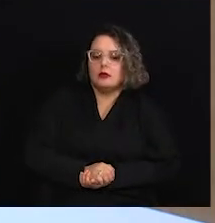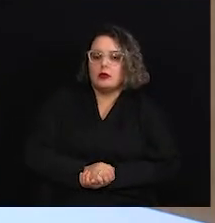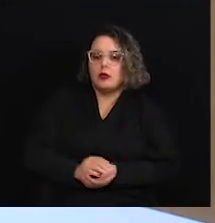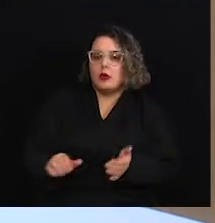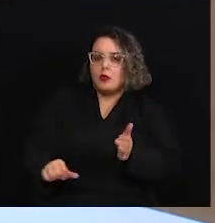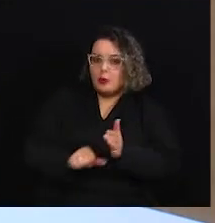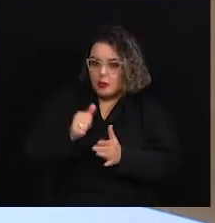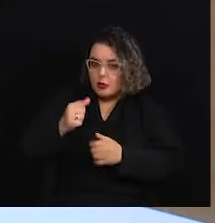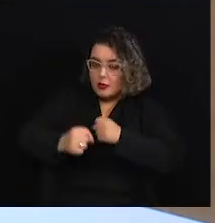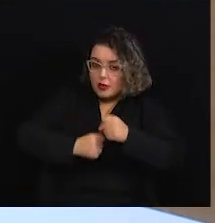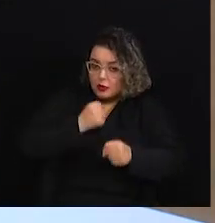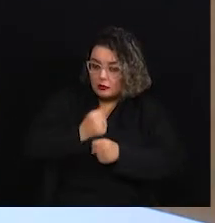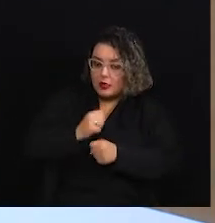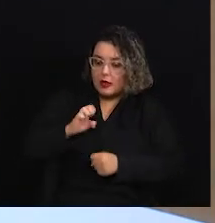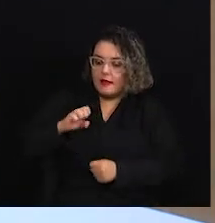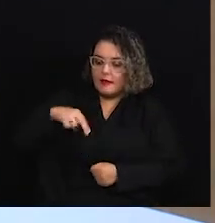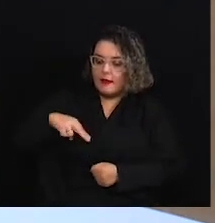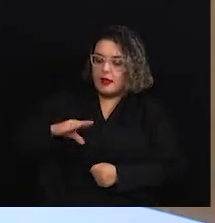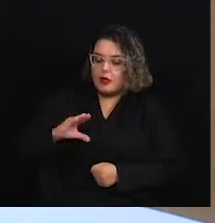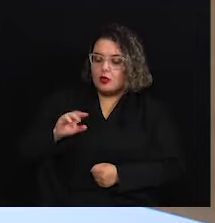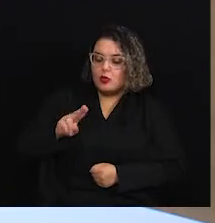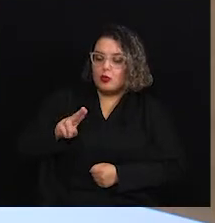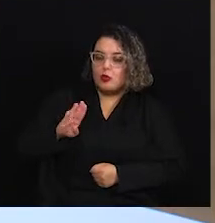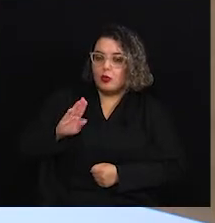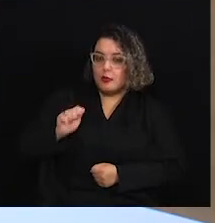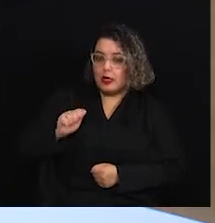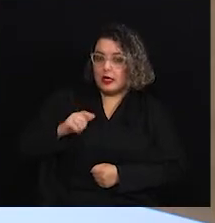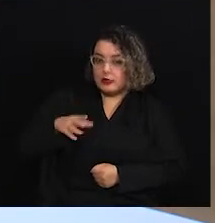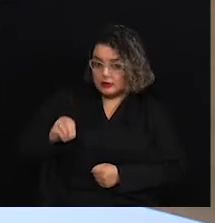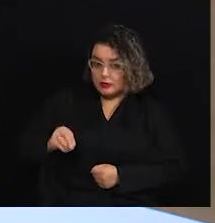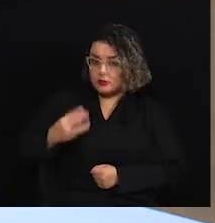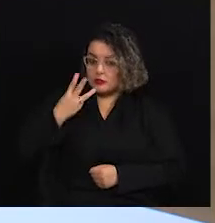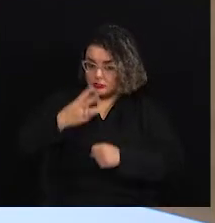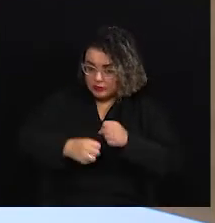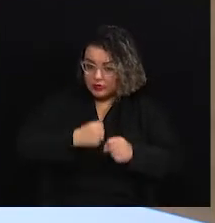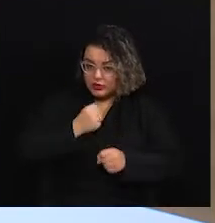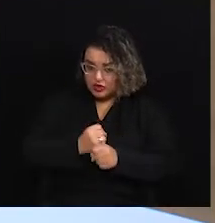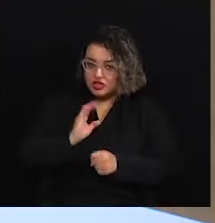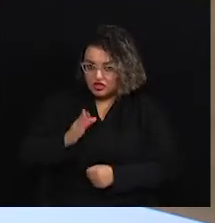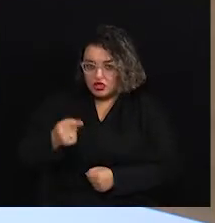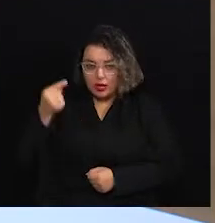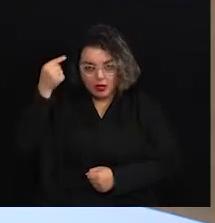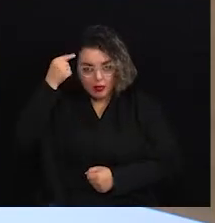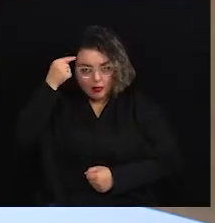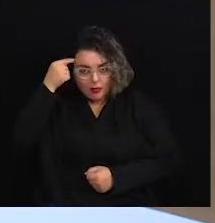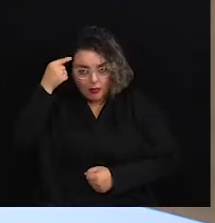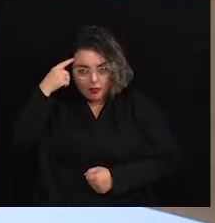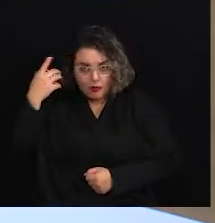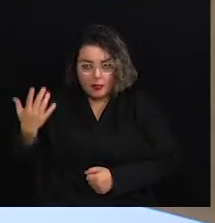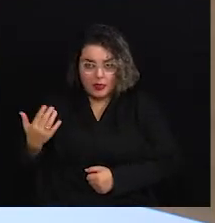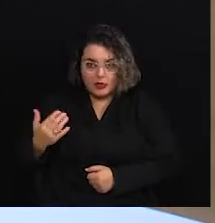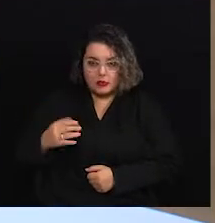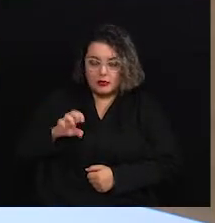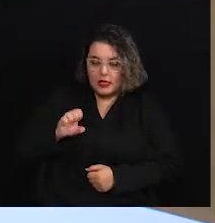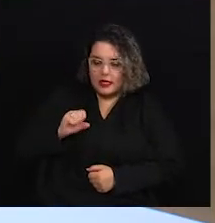no primeiro ano da incubação, são 3 anos, e vocês já pensam na questão da escala da empresa?